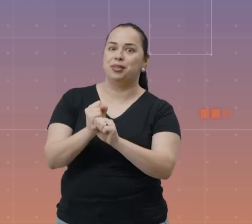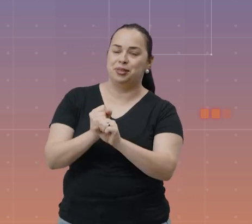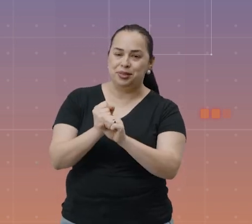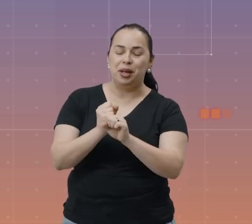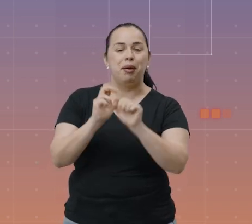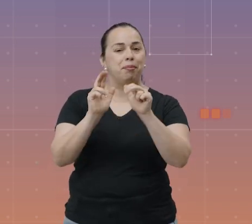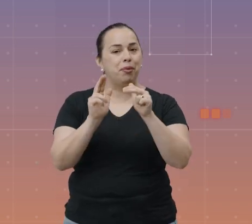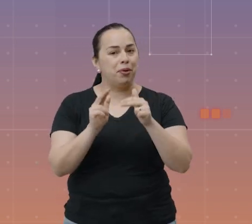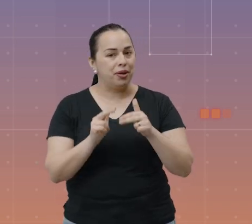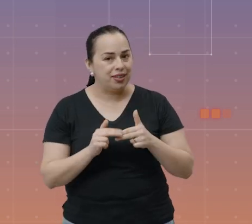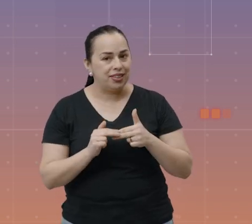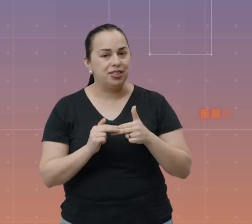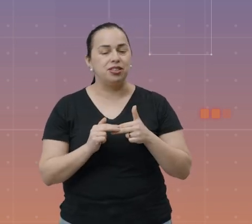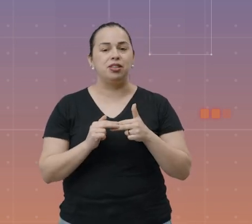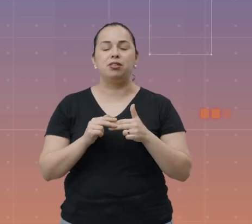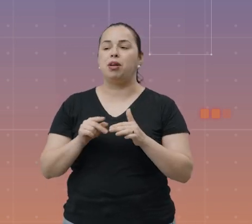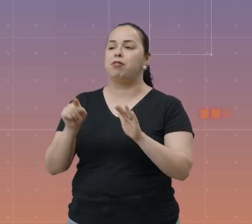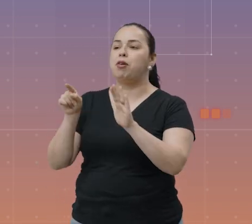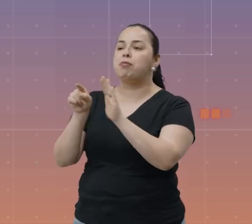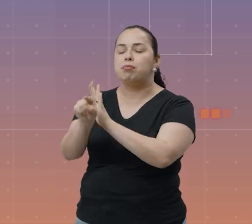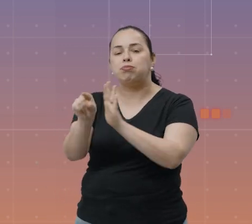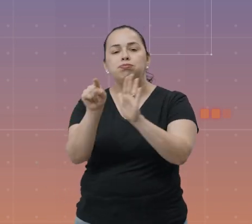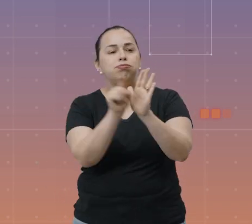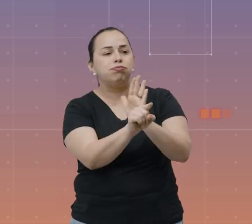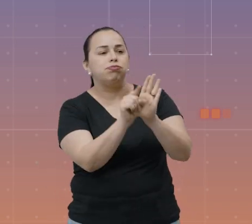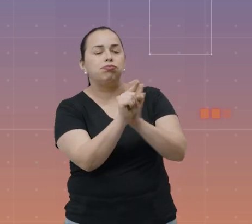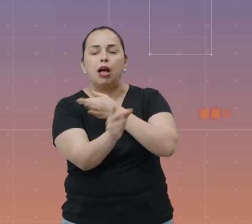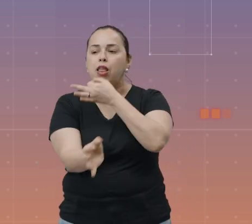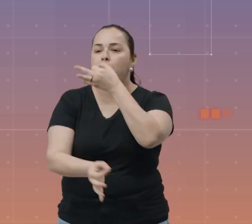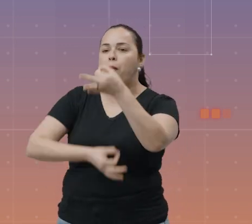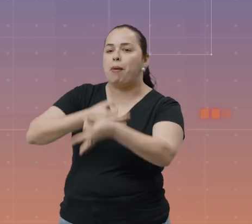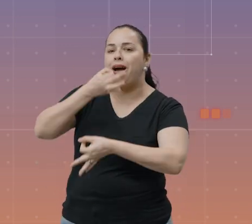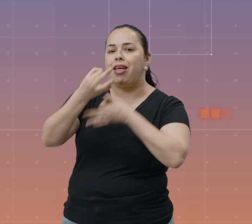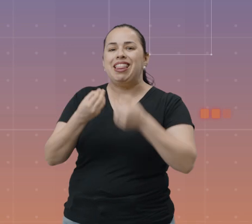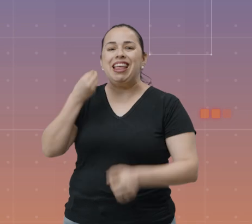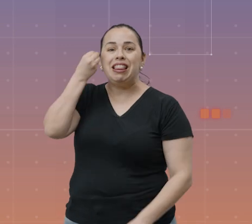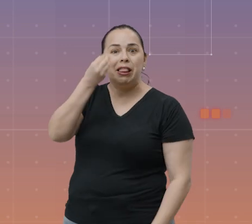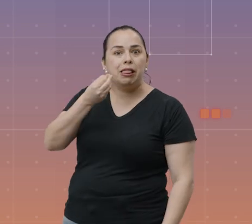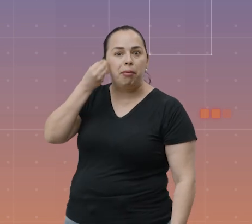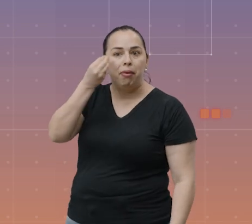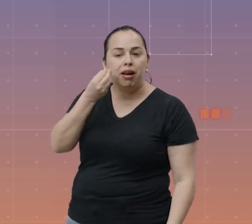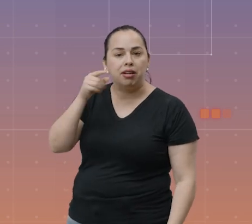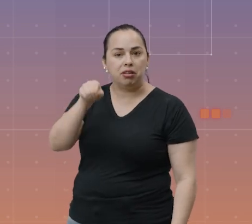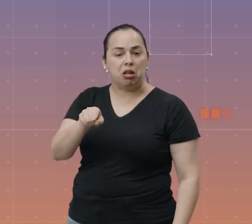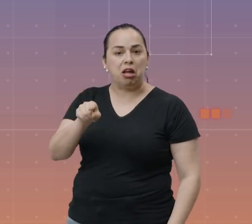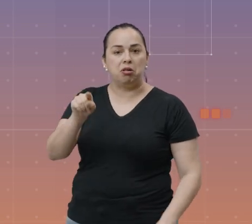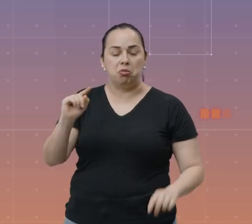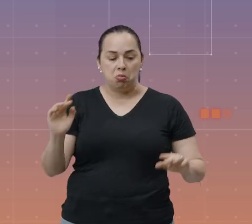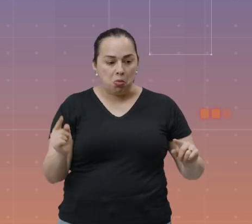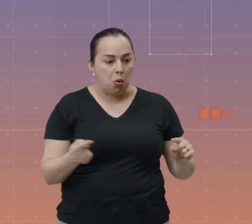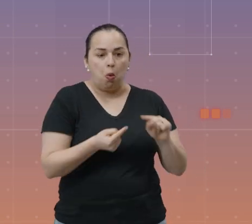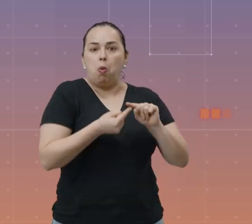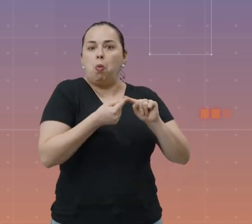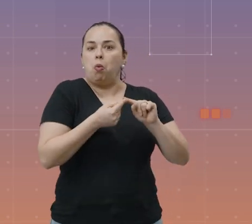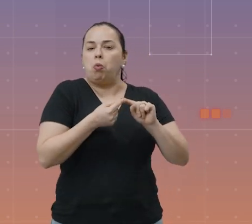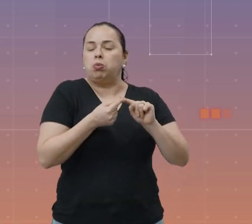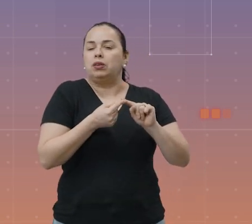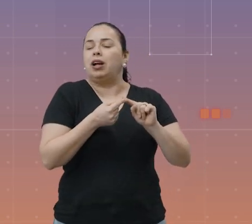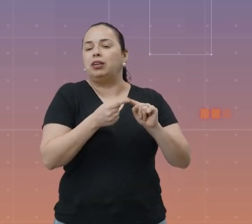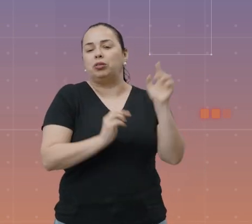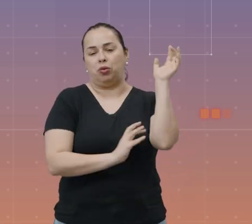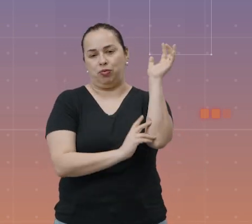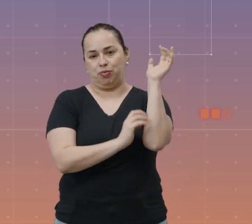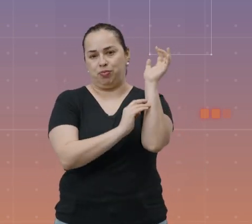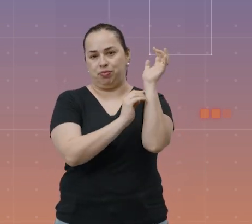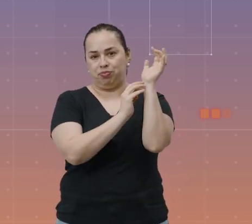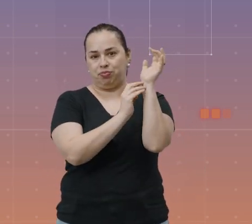centenário. Por isso, na época, fomos atrás de memórias e experiências de pessoas que têm uma conexão